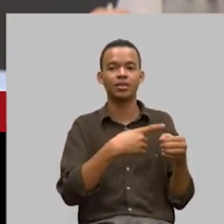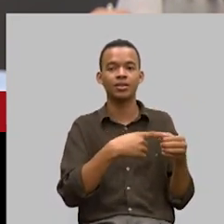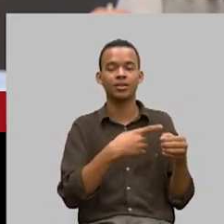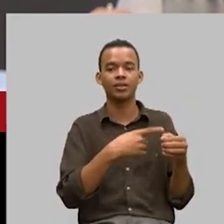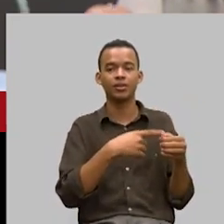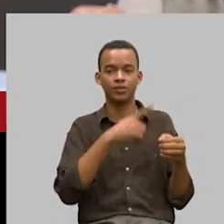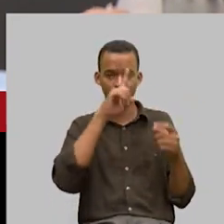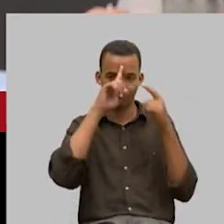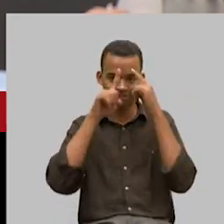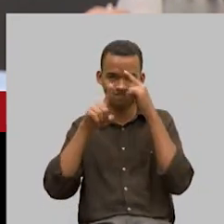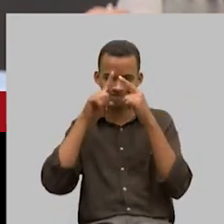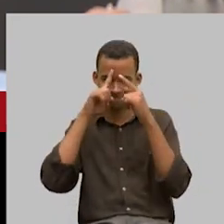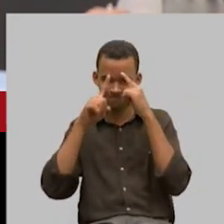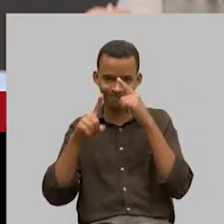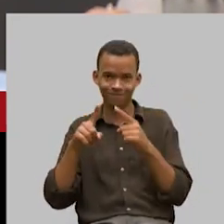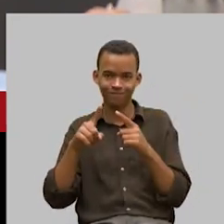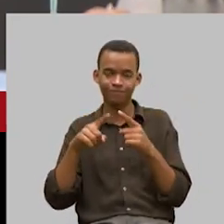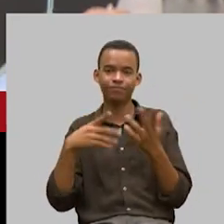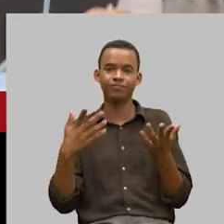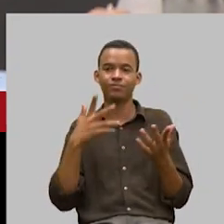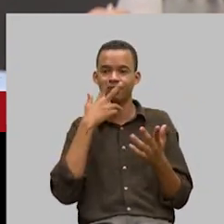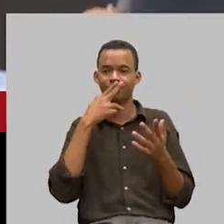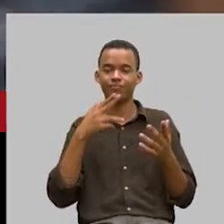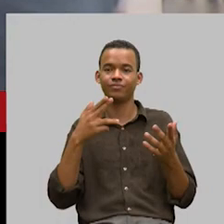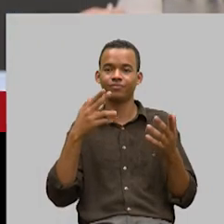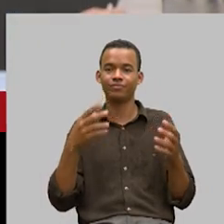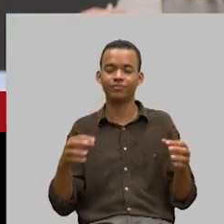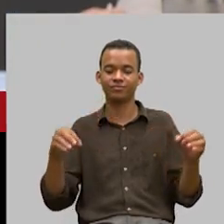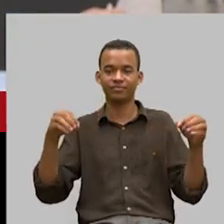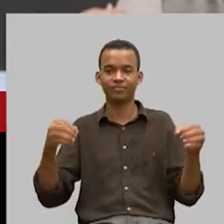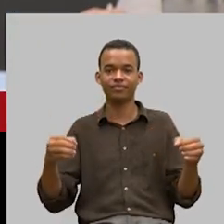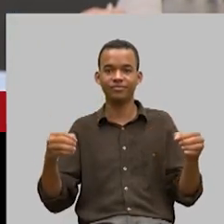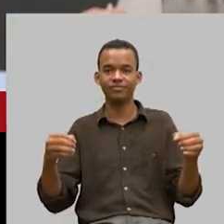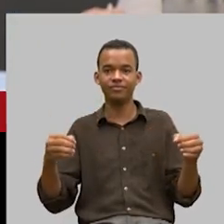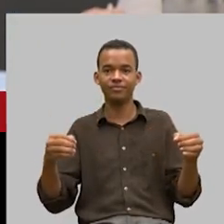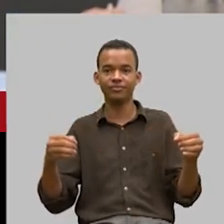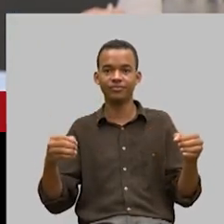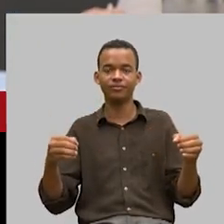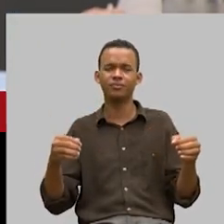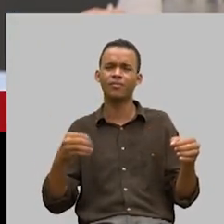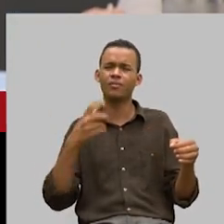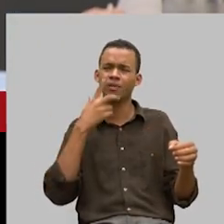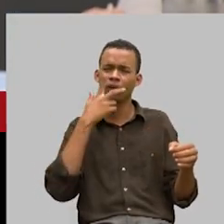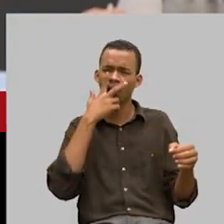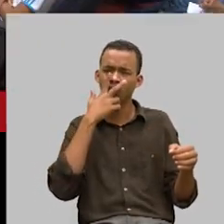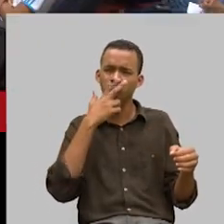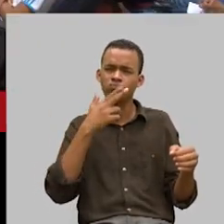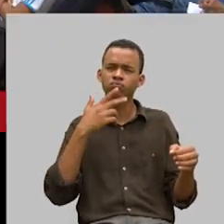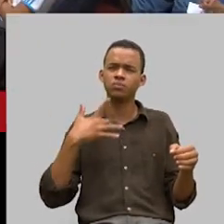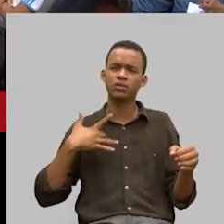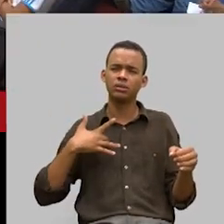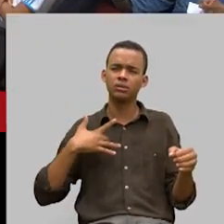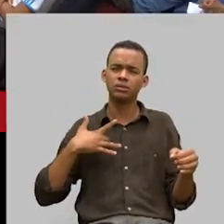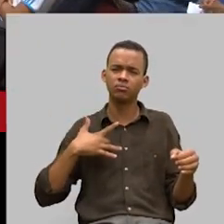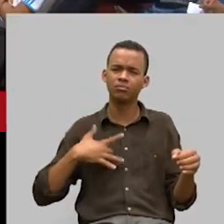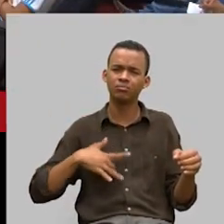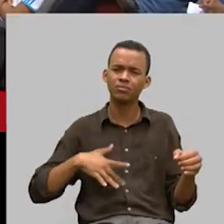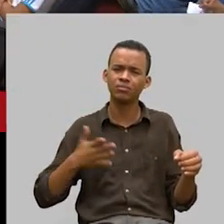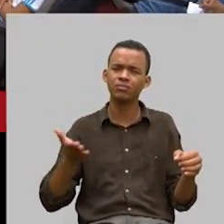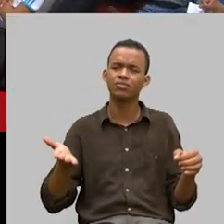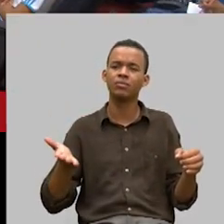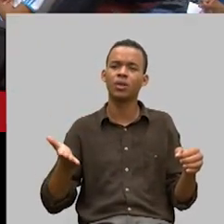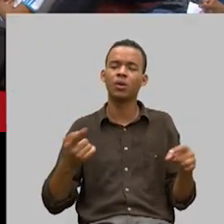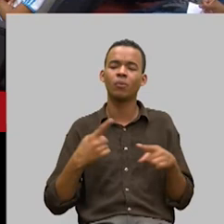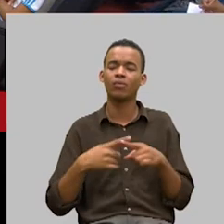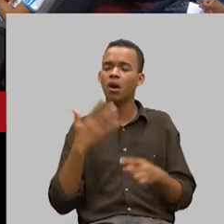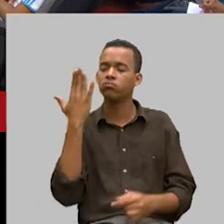dela né Sem est nucleado Então isso é uma crueldade né Eh e a gente tem uma invisibilidade a partir disso das